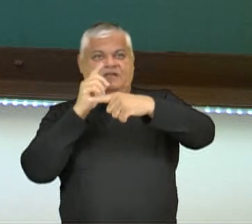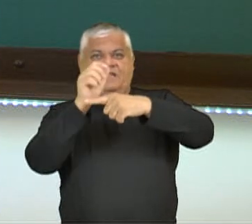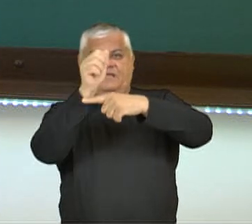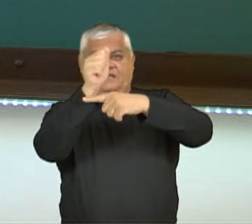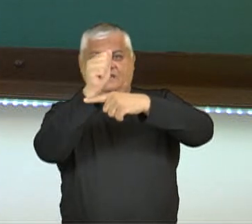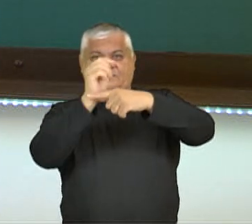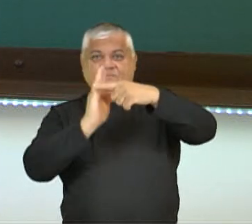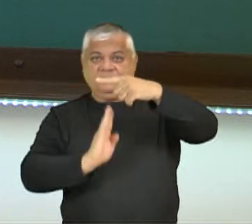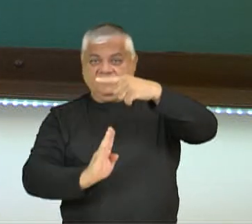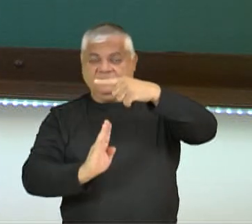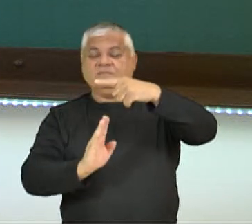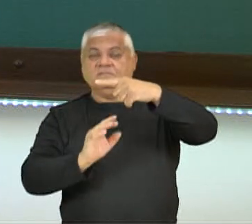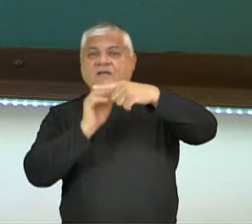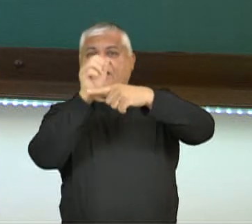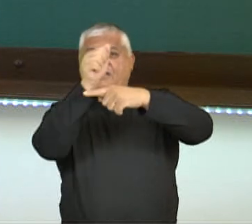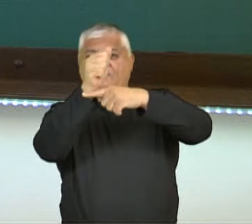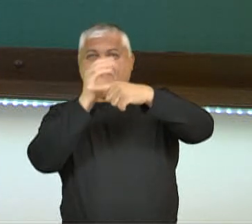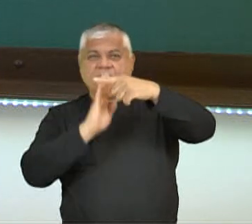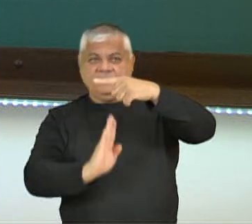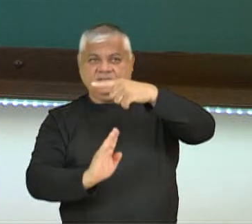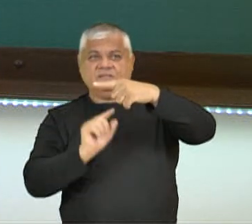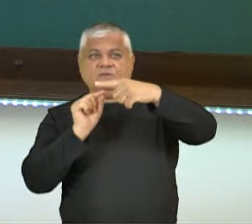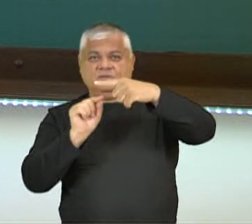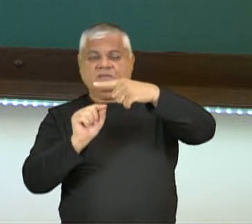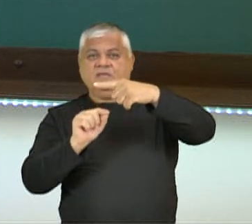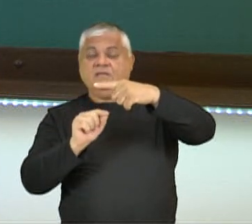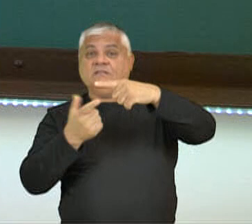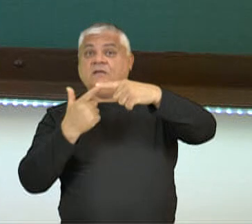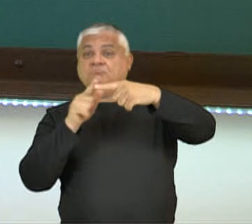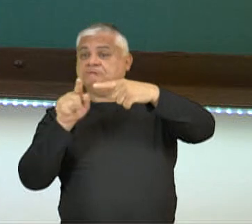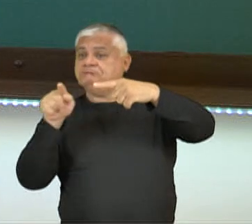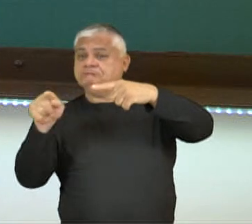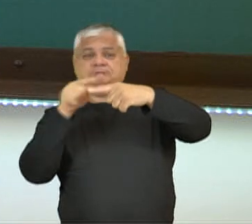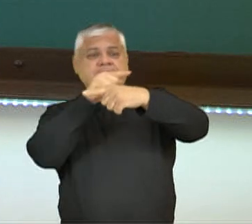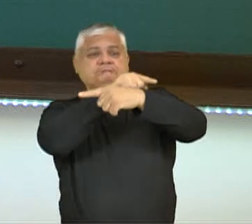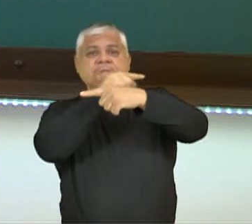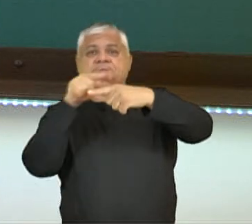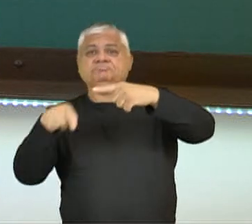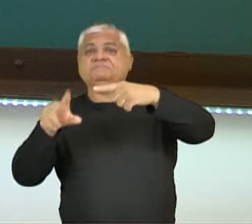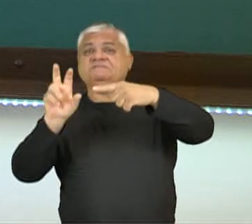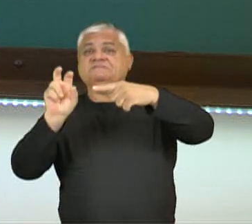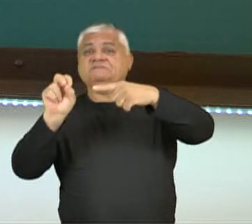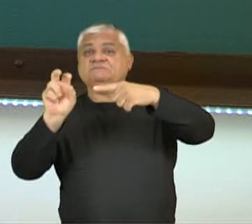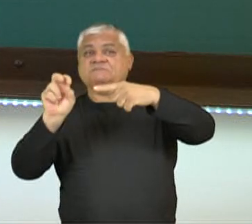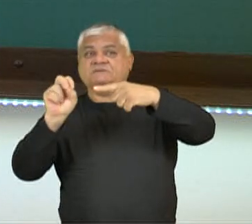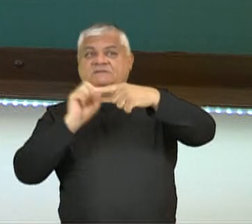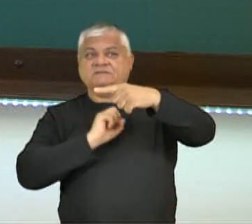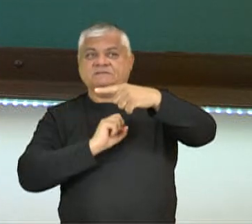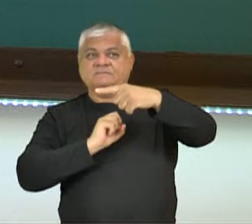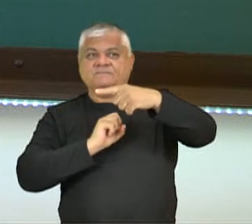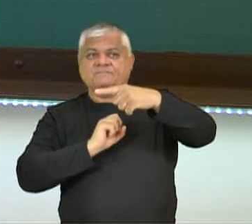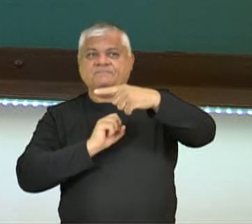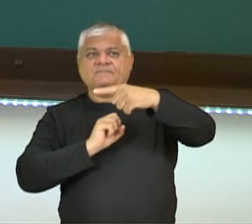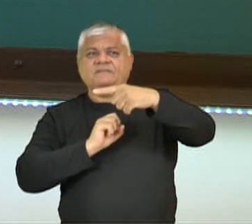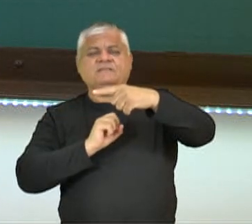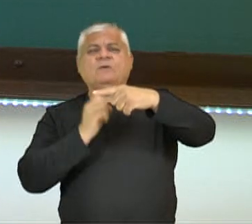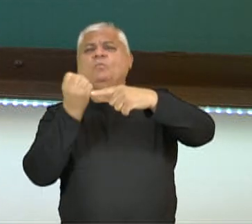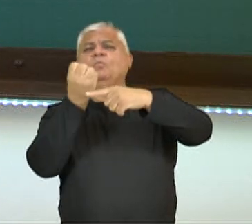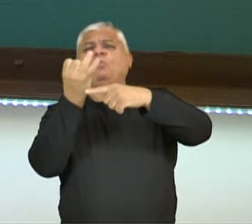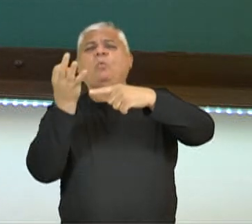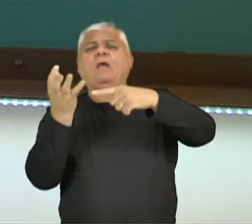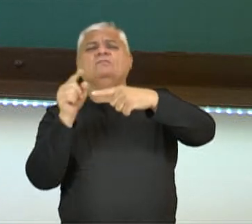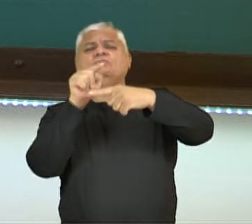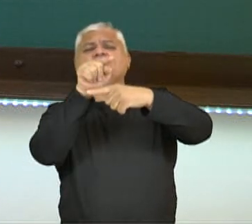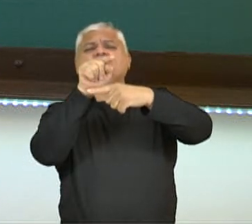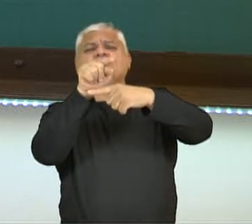e teta são adjacentes a esse. Eles estão grudadinhos com o ângulo de 50 graus, tá bom? Então, como é que vai